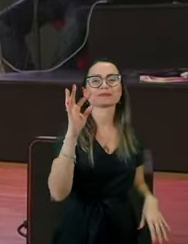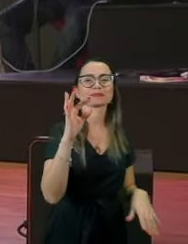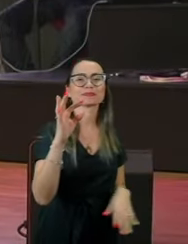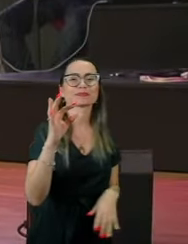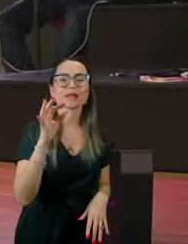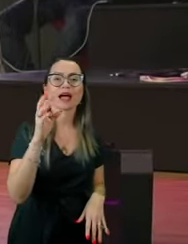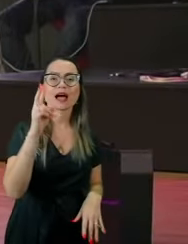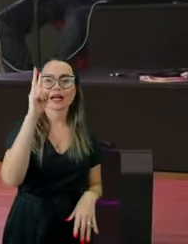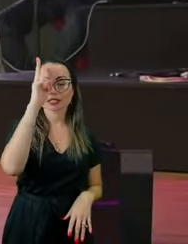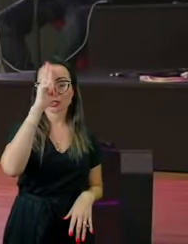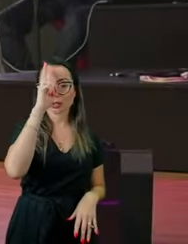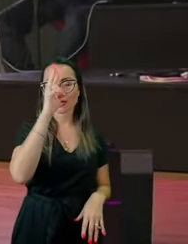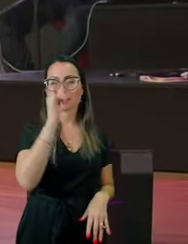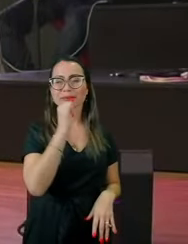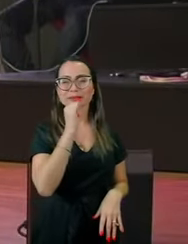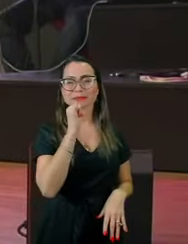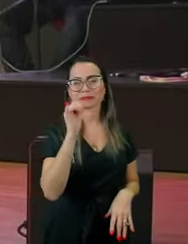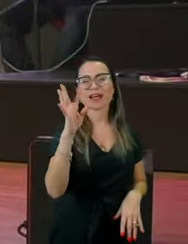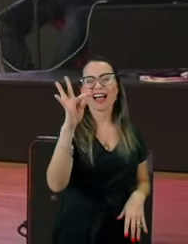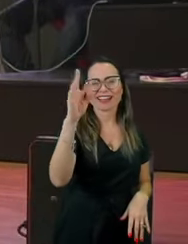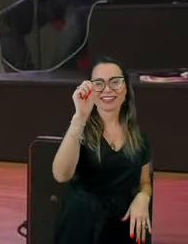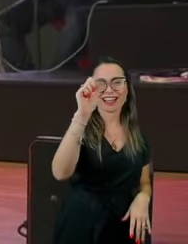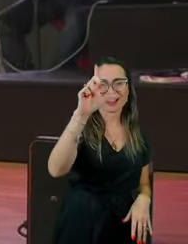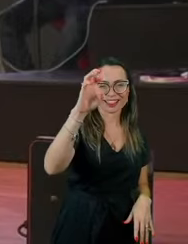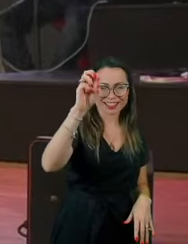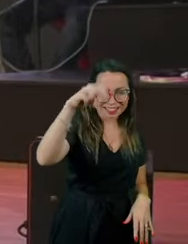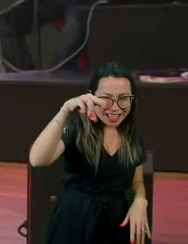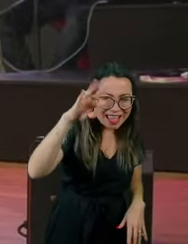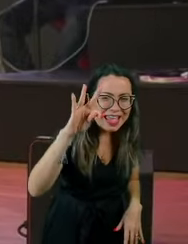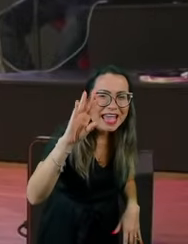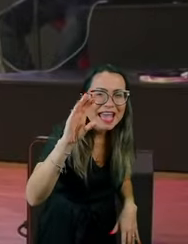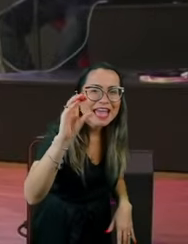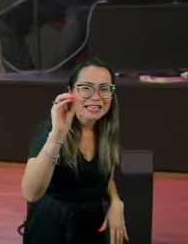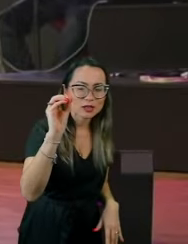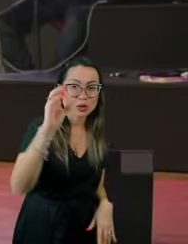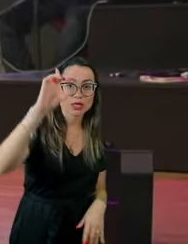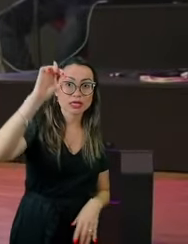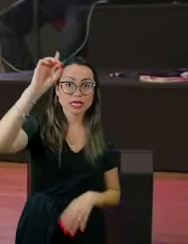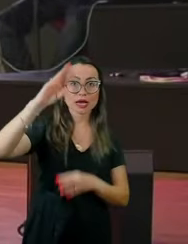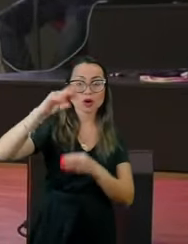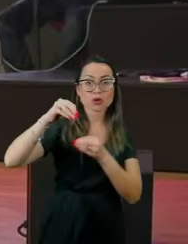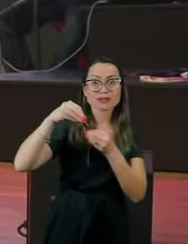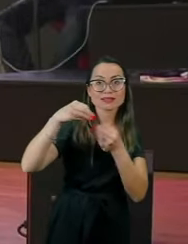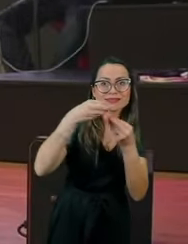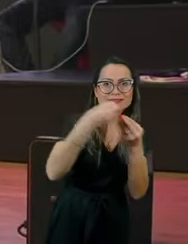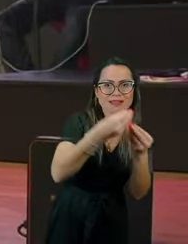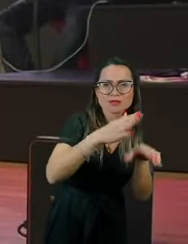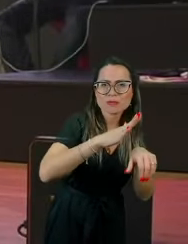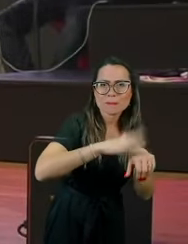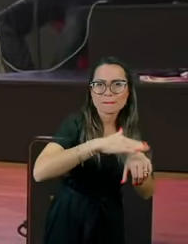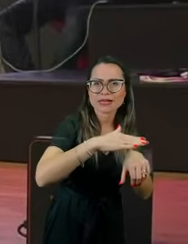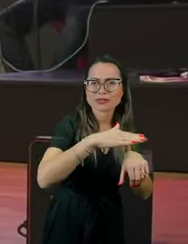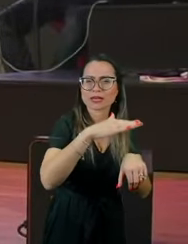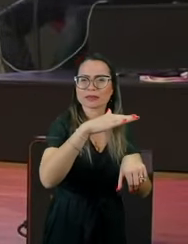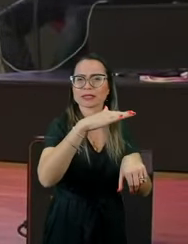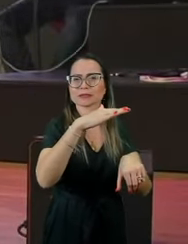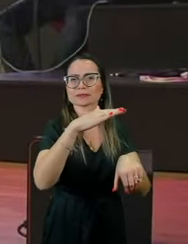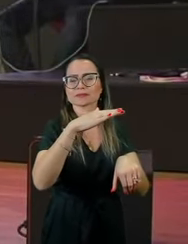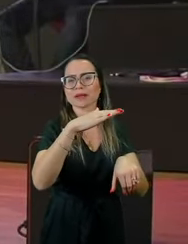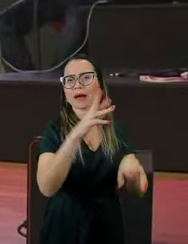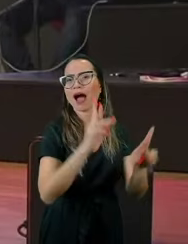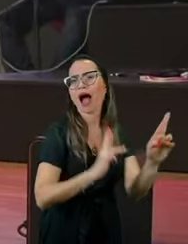mais. Não tenham inveja das mulheres multiplicadoras, elas são mulheres de multidões. Nós